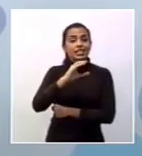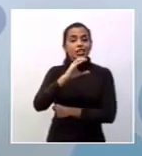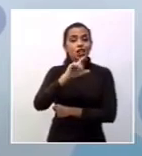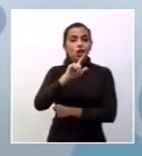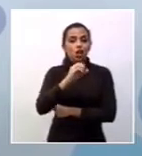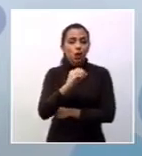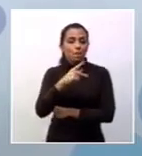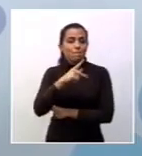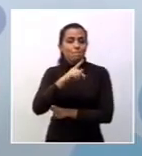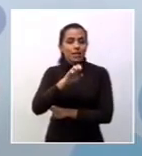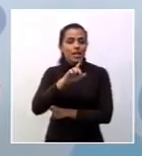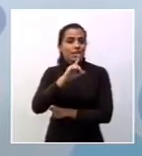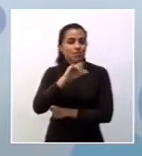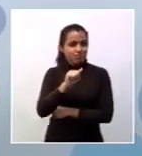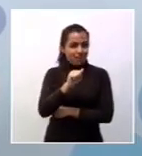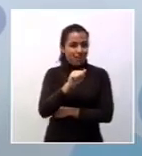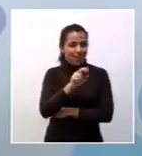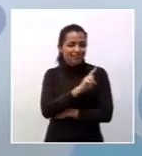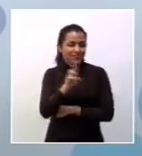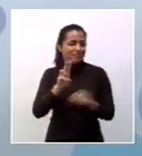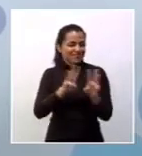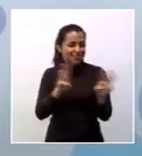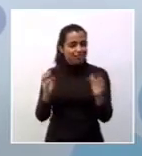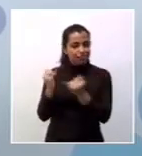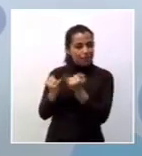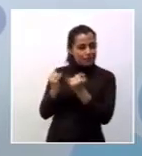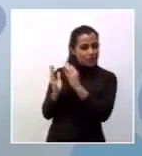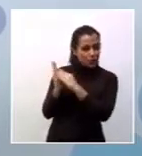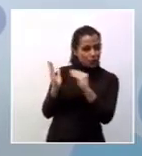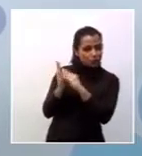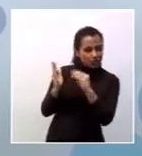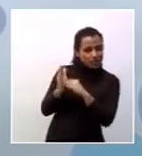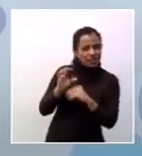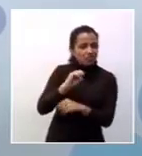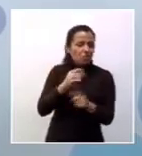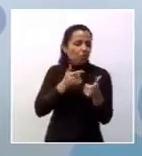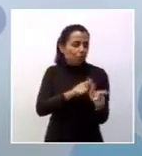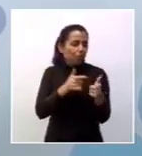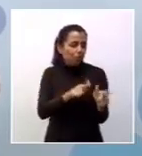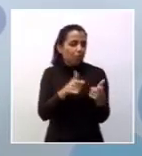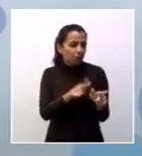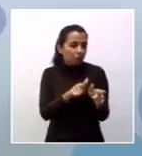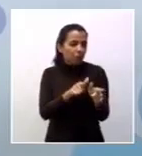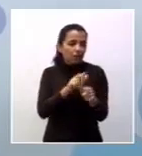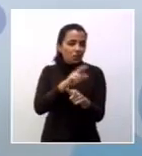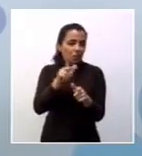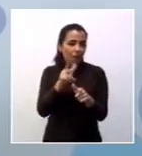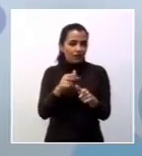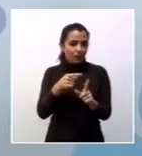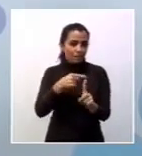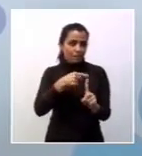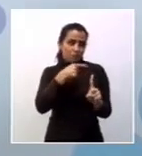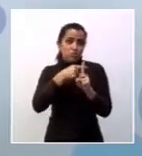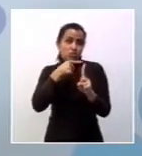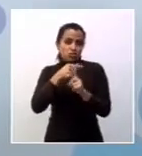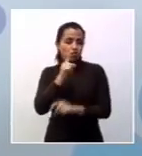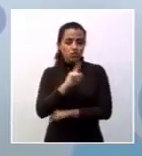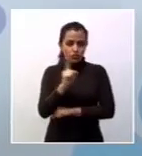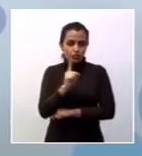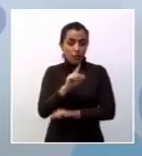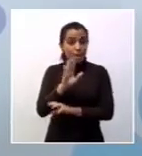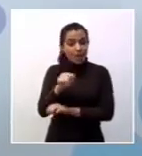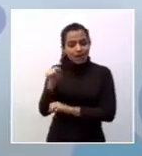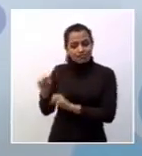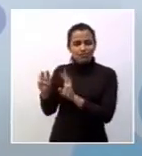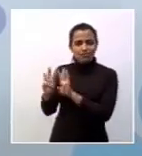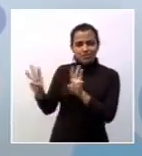brincar com isso, trazer informações falsas. Era bem mais de chacota, não era nem umas informações positivas. Mas a Wikipédia,